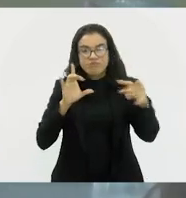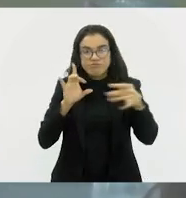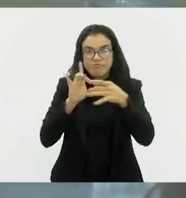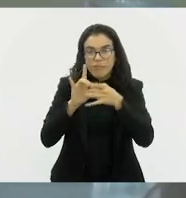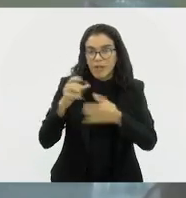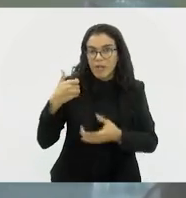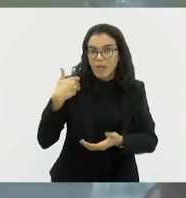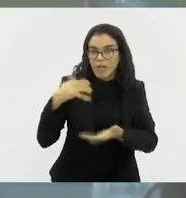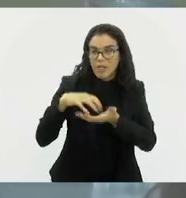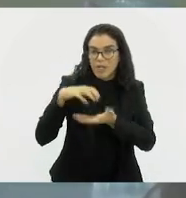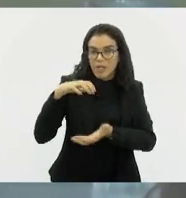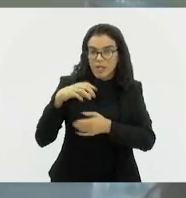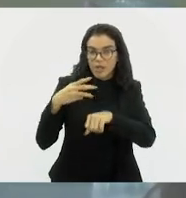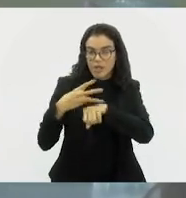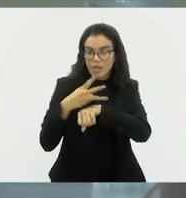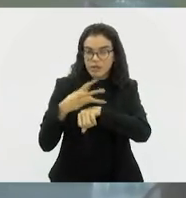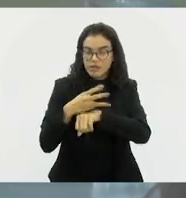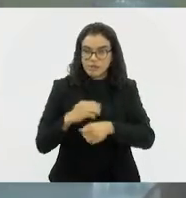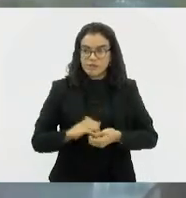idosa.